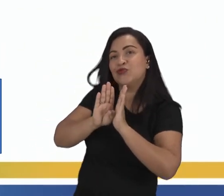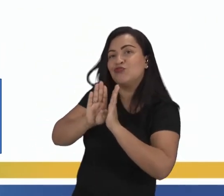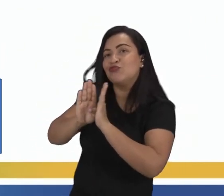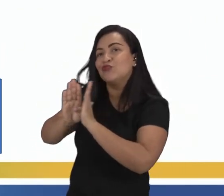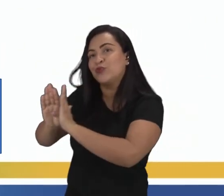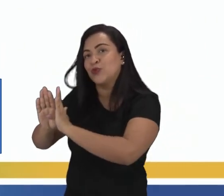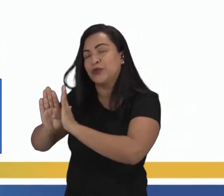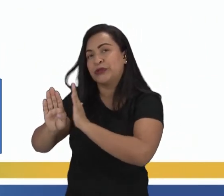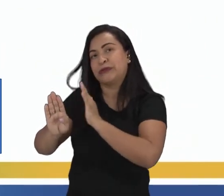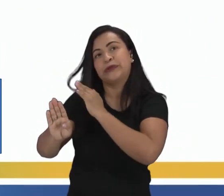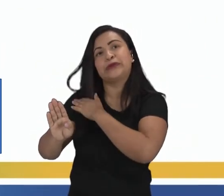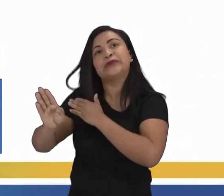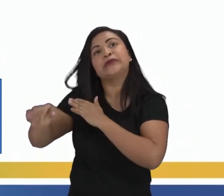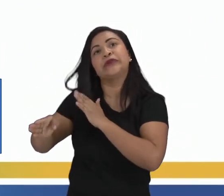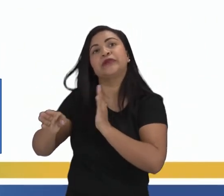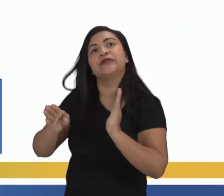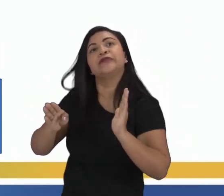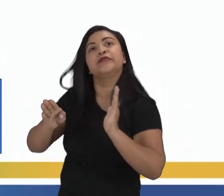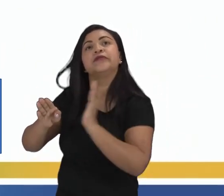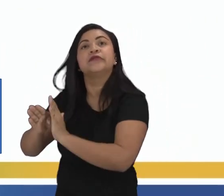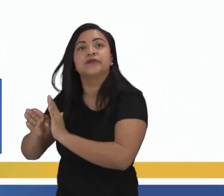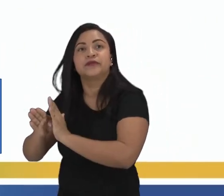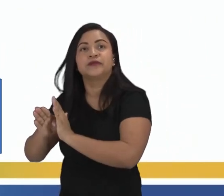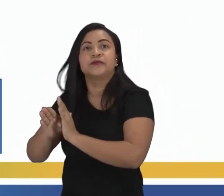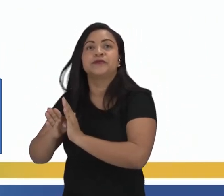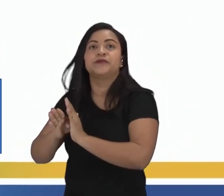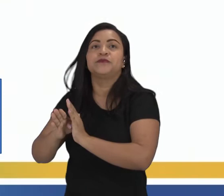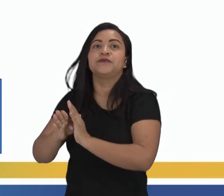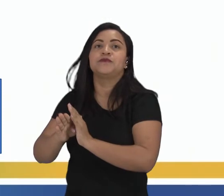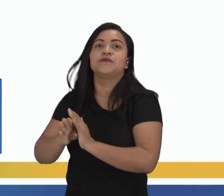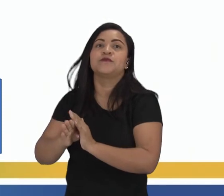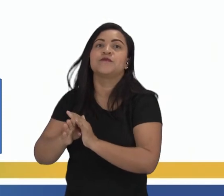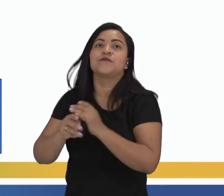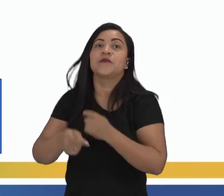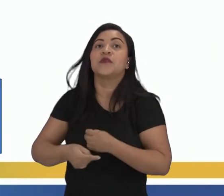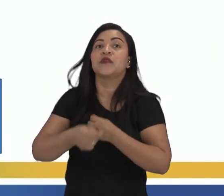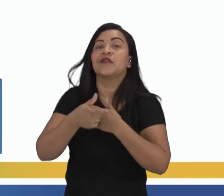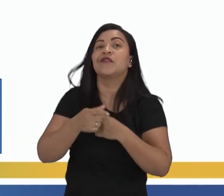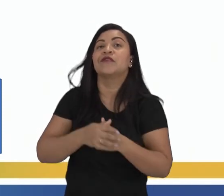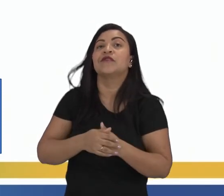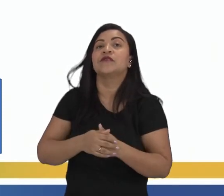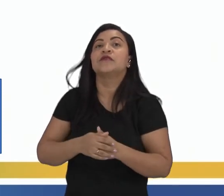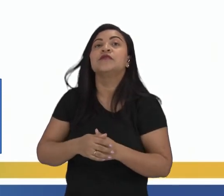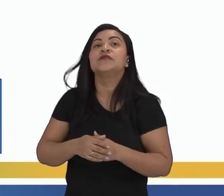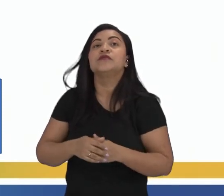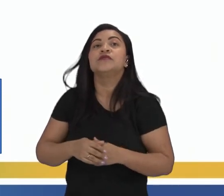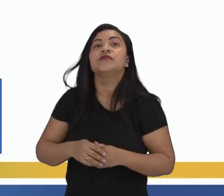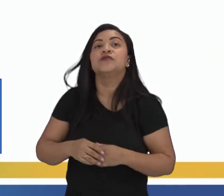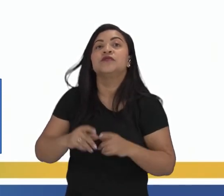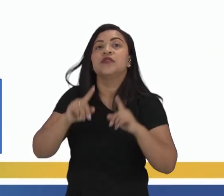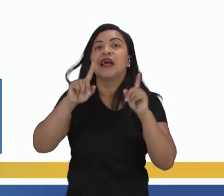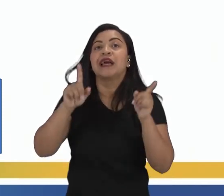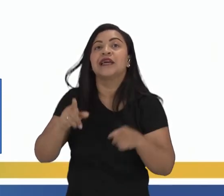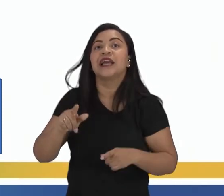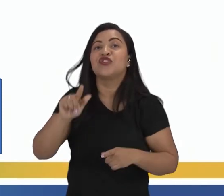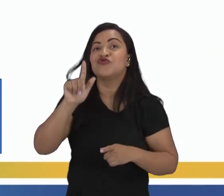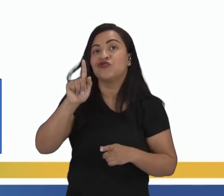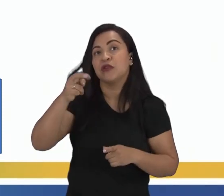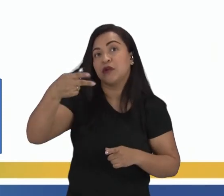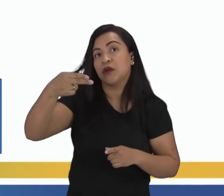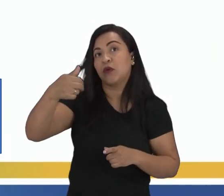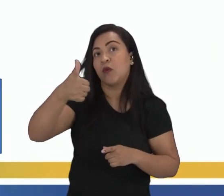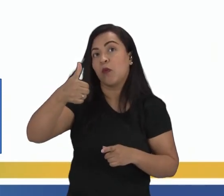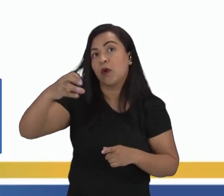direita. Dado complementar, aceleração gravitacional igual a 10 metros por segundo ao quadrado. Determine